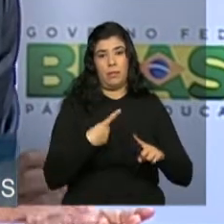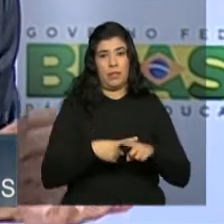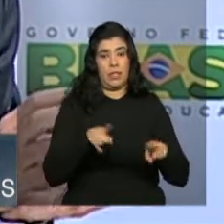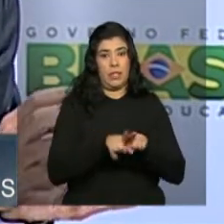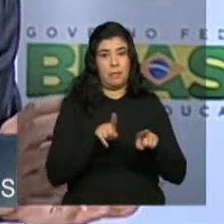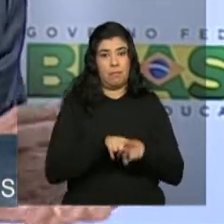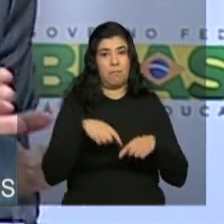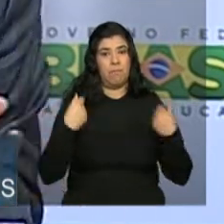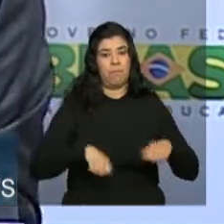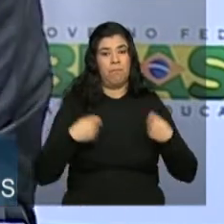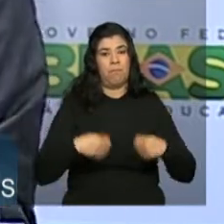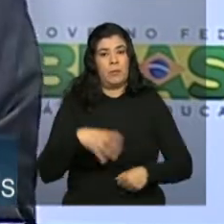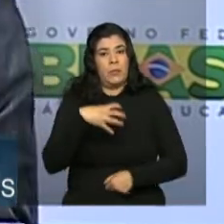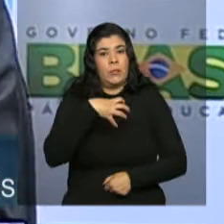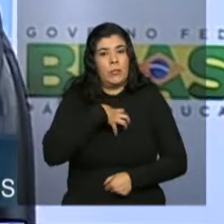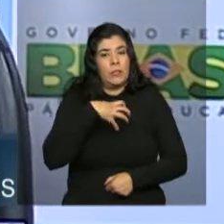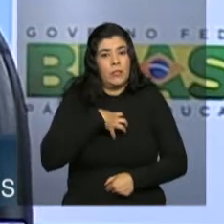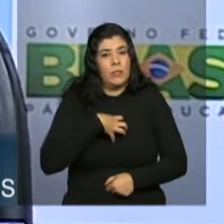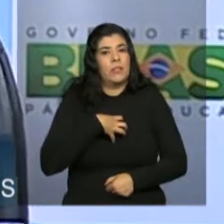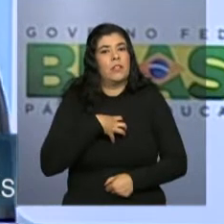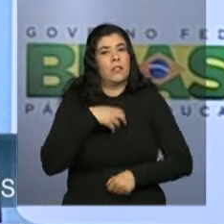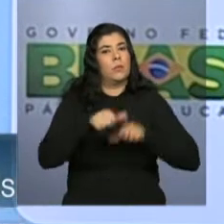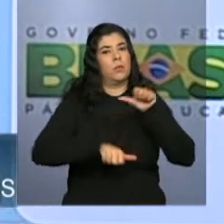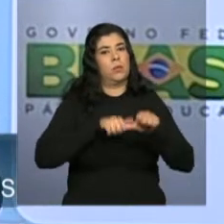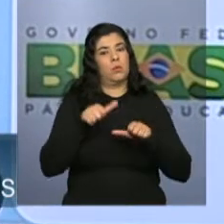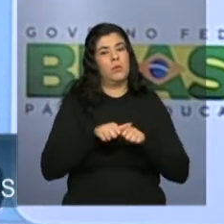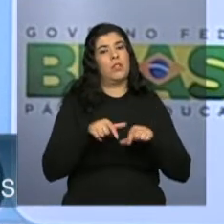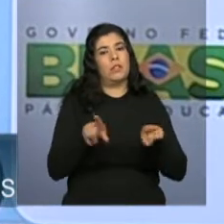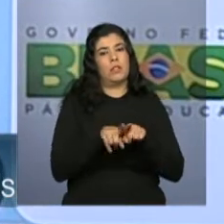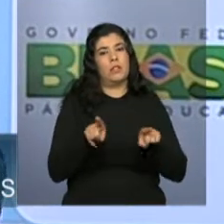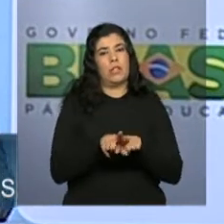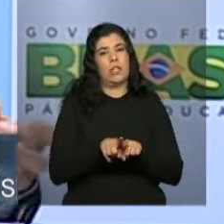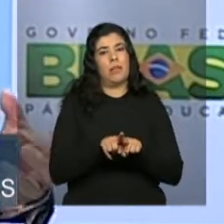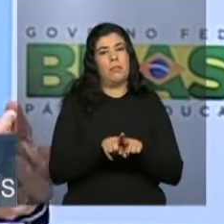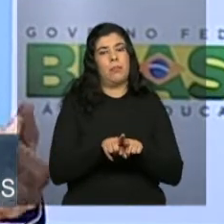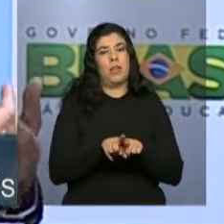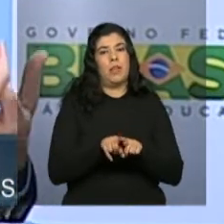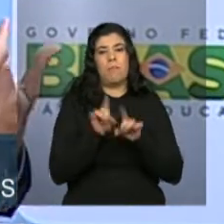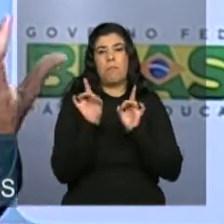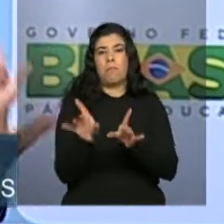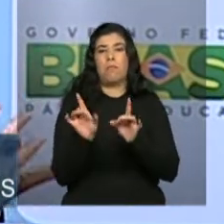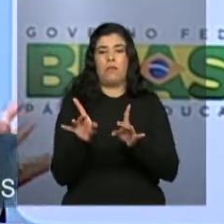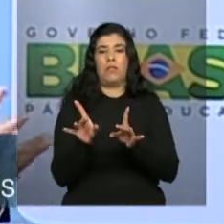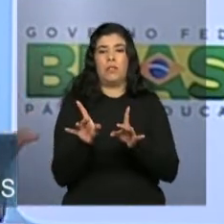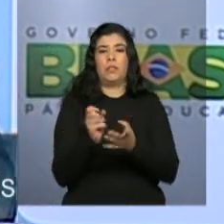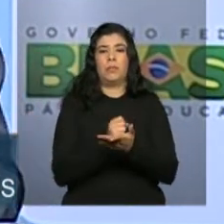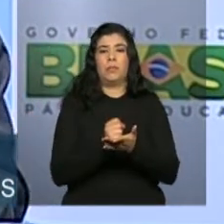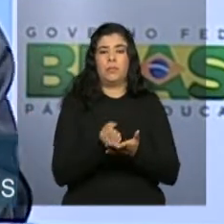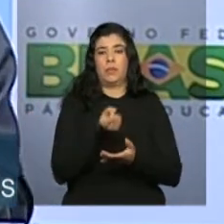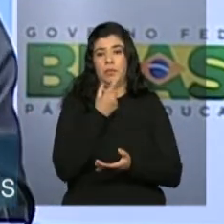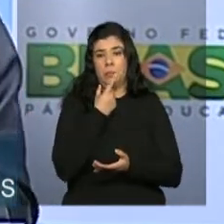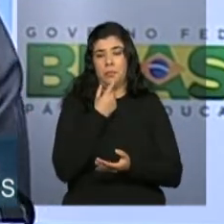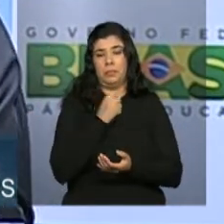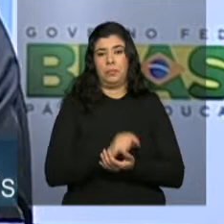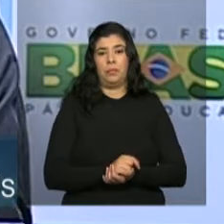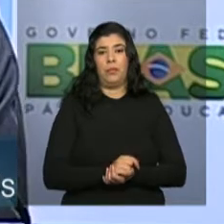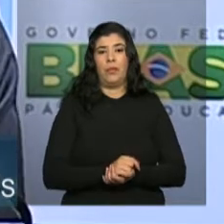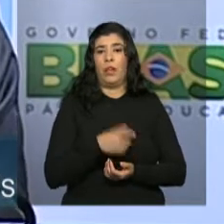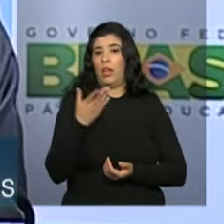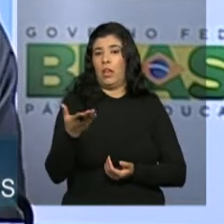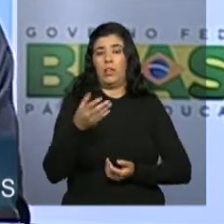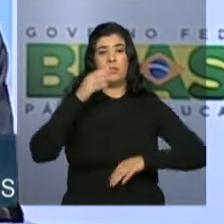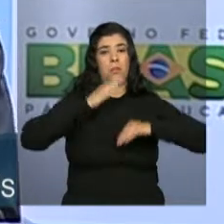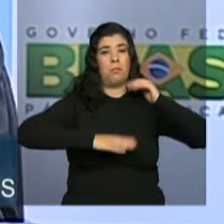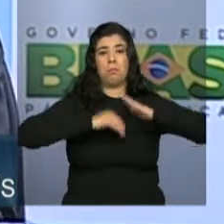e uma necessidade sentida pelo próprio mercado né então assim é um diagnóstico comum e essas medidas